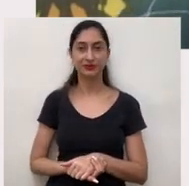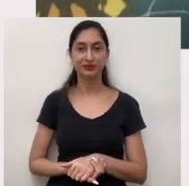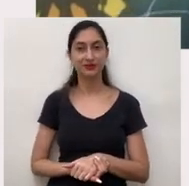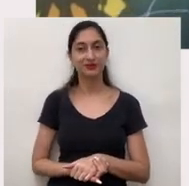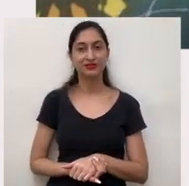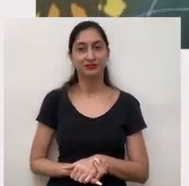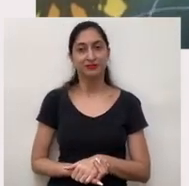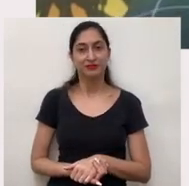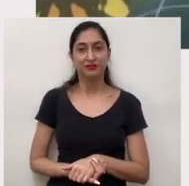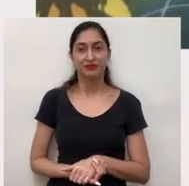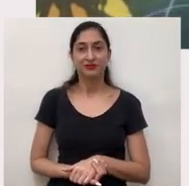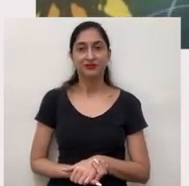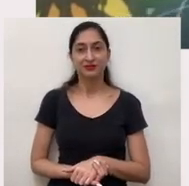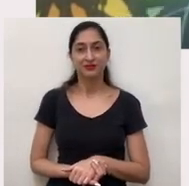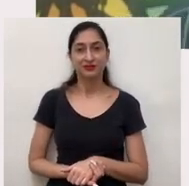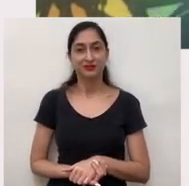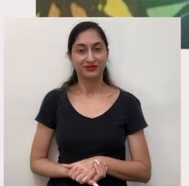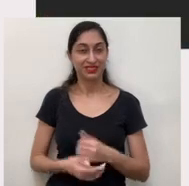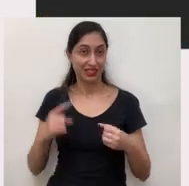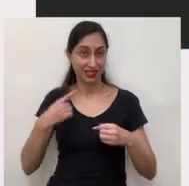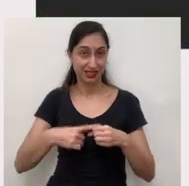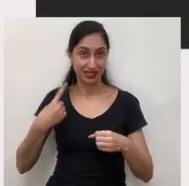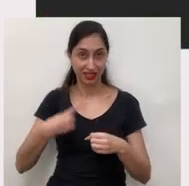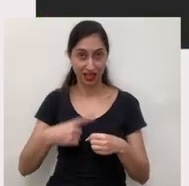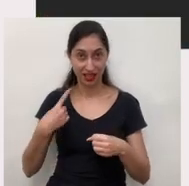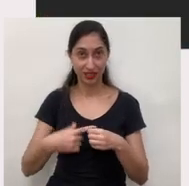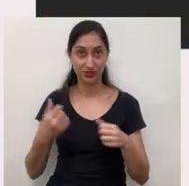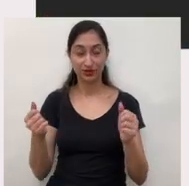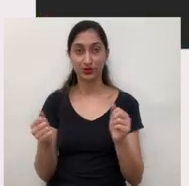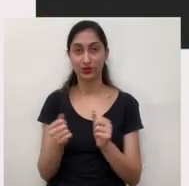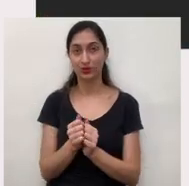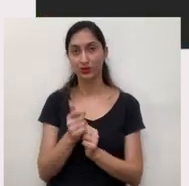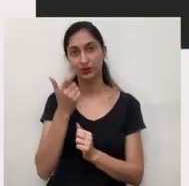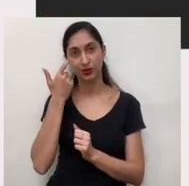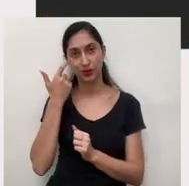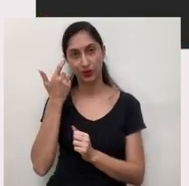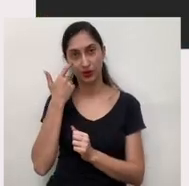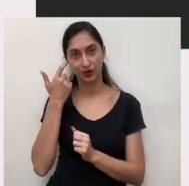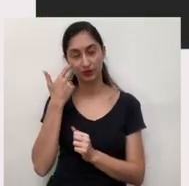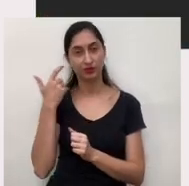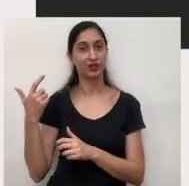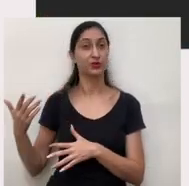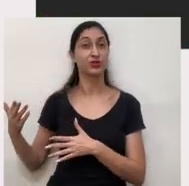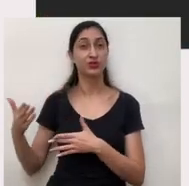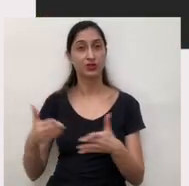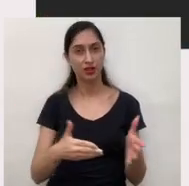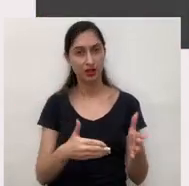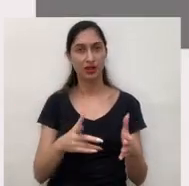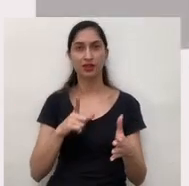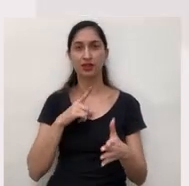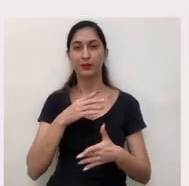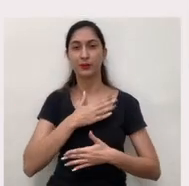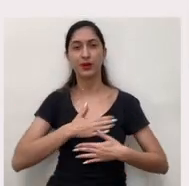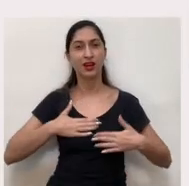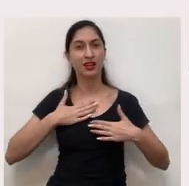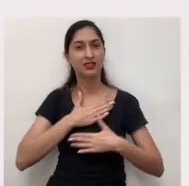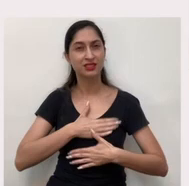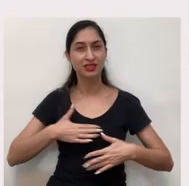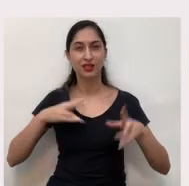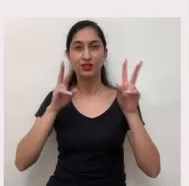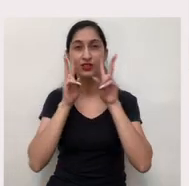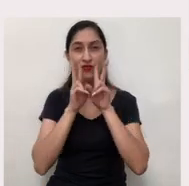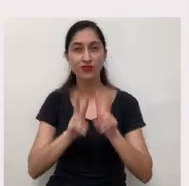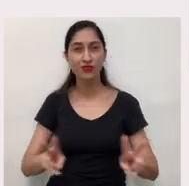lá. As cidades e os olhos. Ao chegar a Fílide, tem-se o prazer de observar